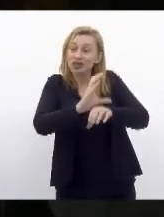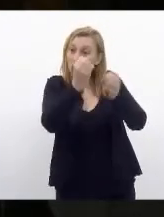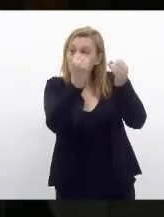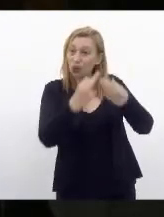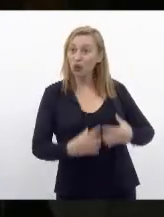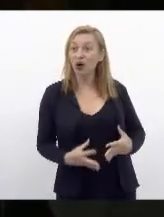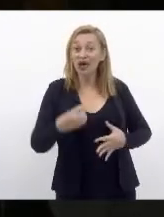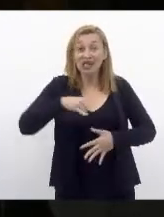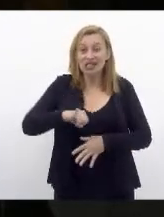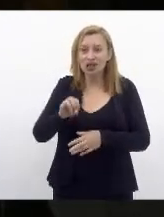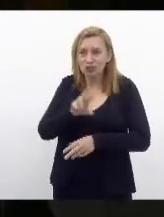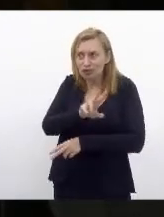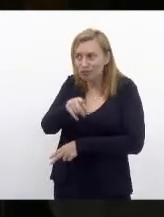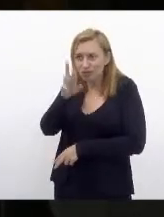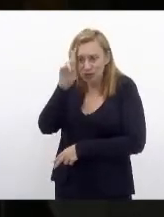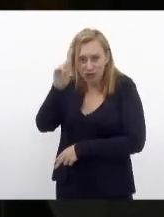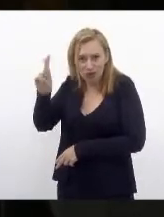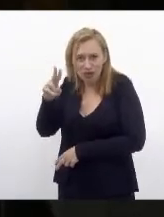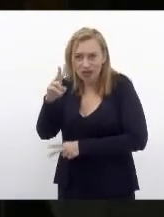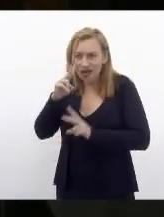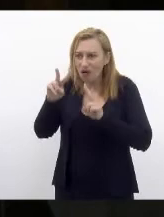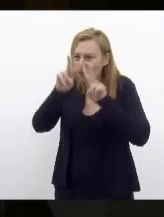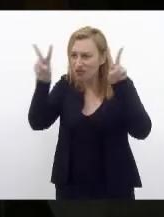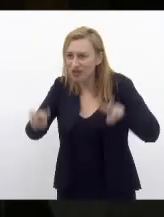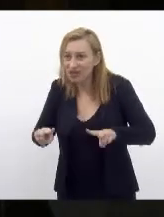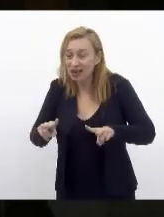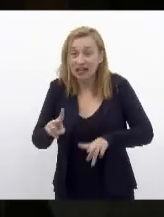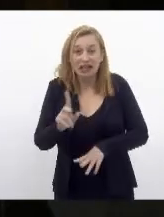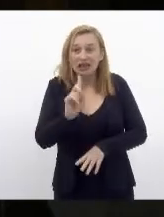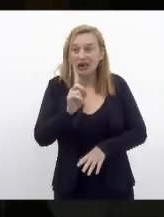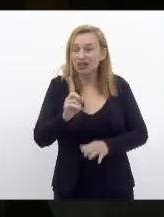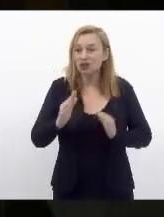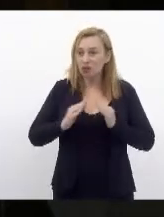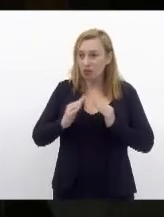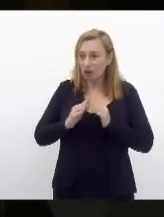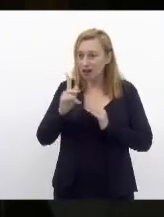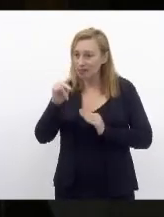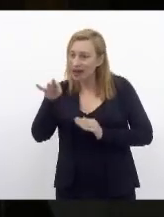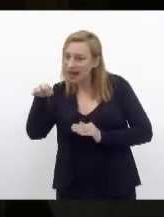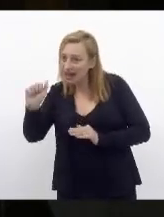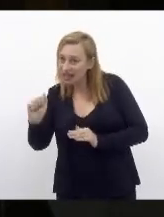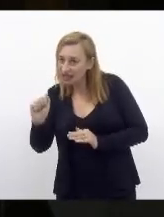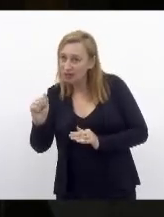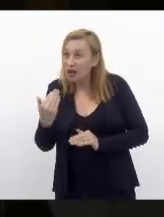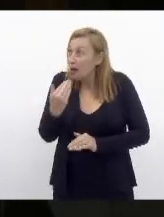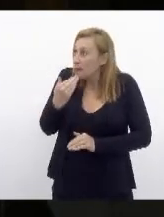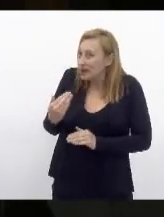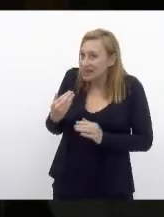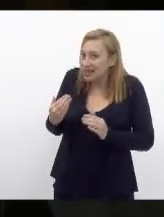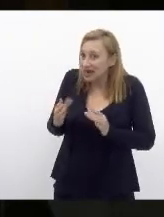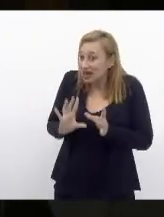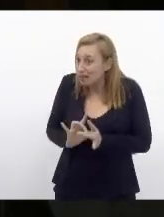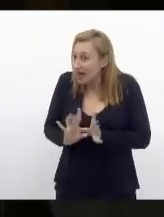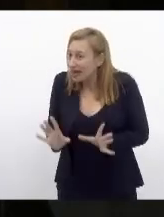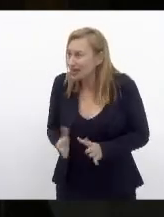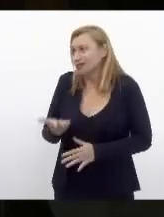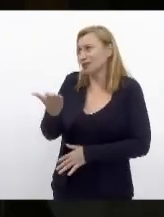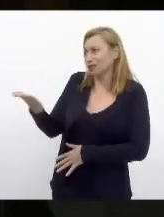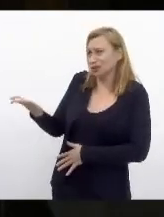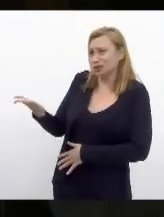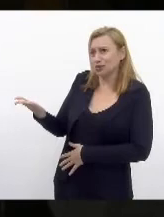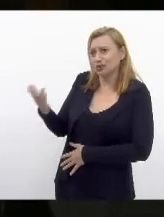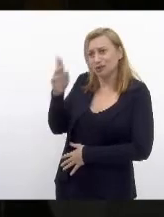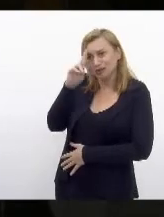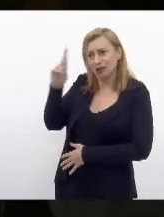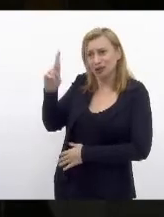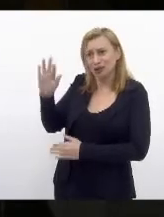os senhores têm a visão que quem vem, quem não mora em Mangaratiba, para entrar em Mangaratiba tem que pedir autorização para os senhores estão